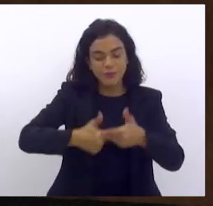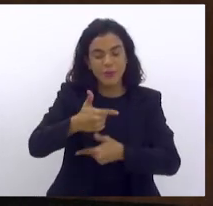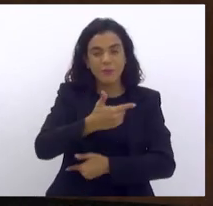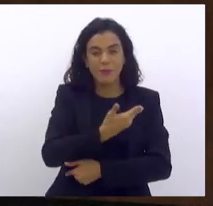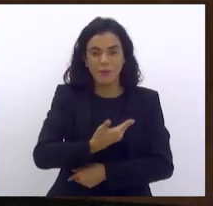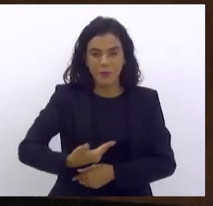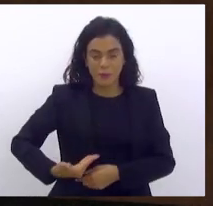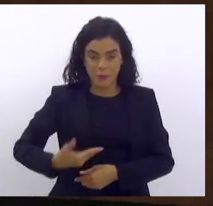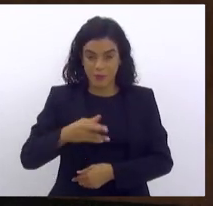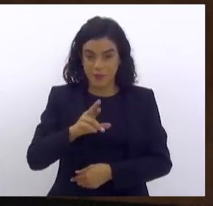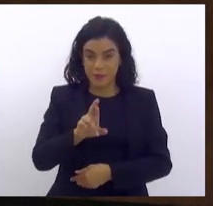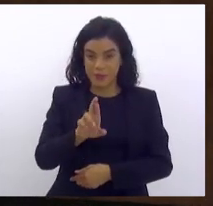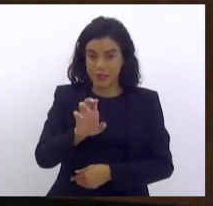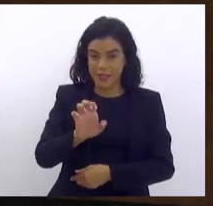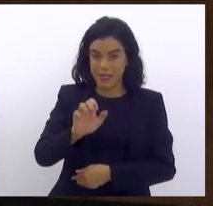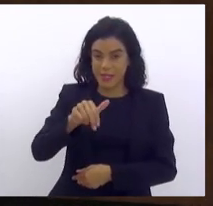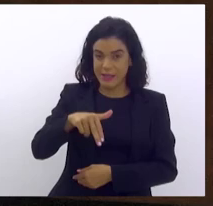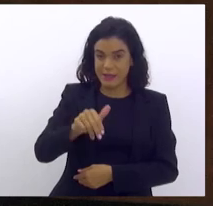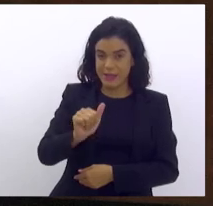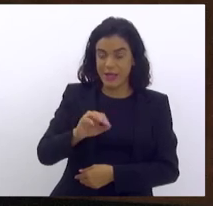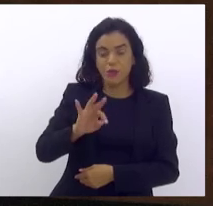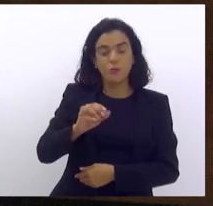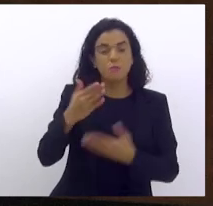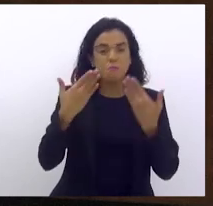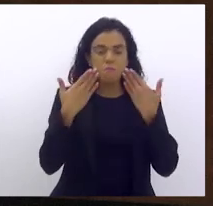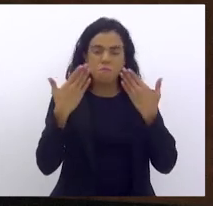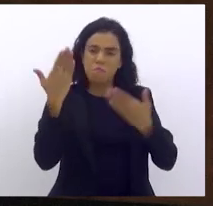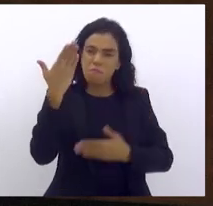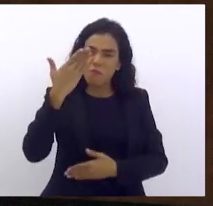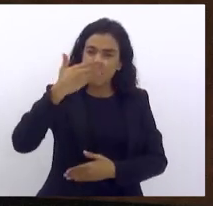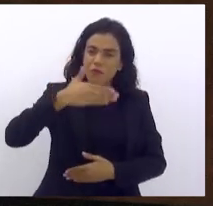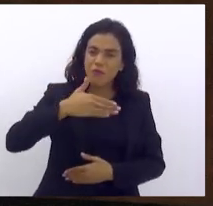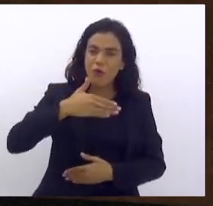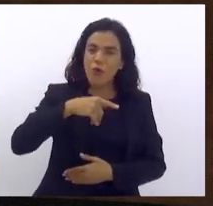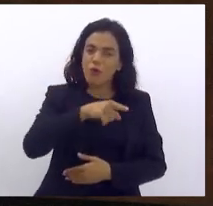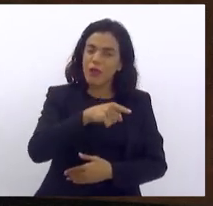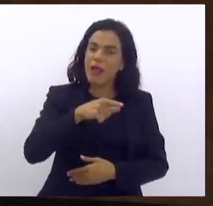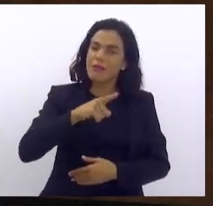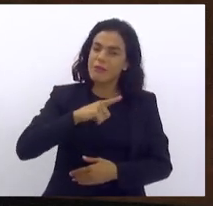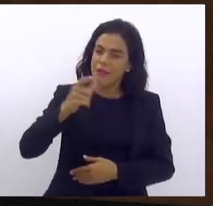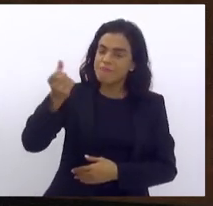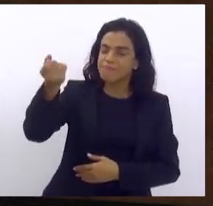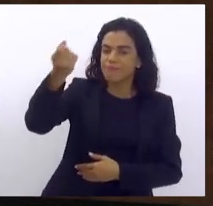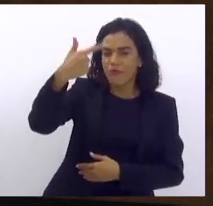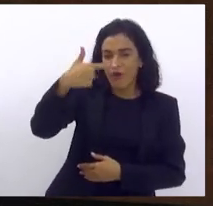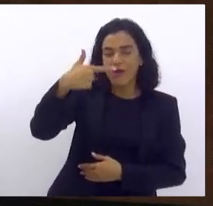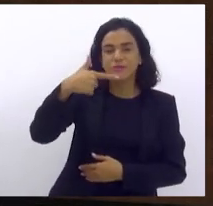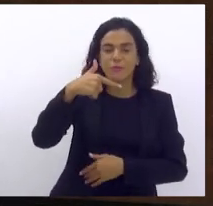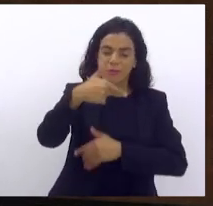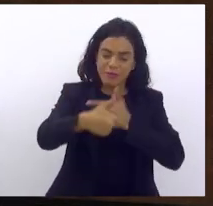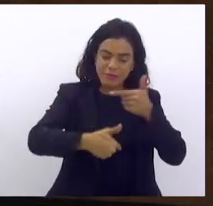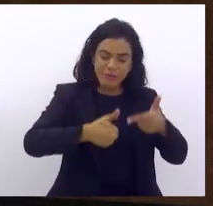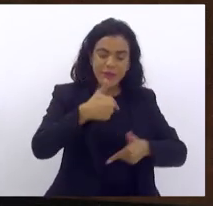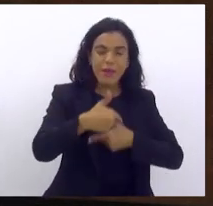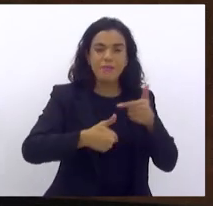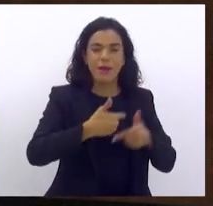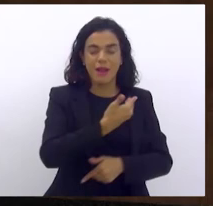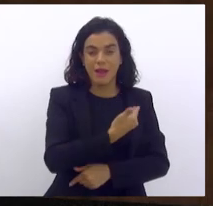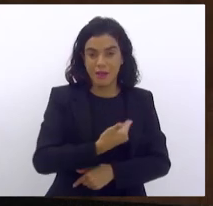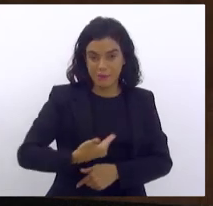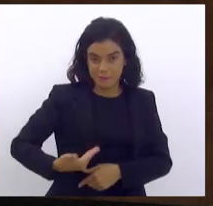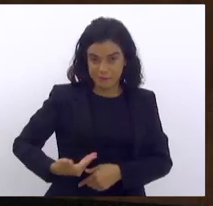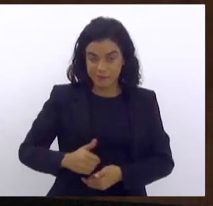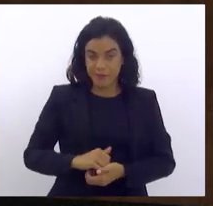tem demonstrado com as suas atitudes, com a sua nobreza, o quanto ele é vocacionado para essa função. E eu fico